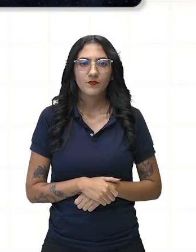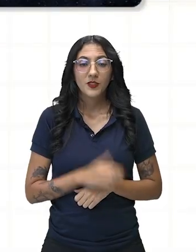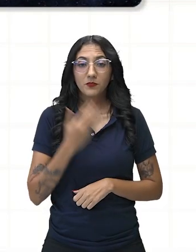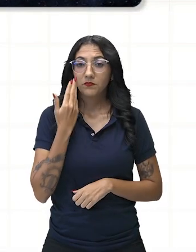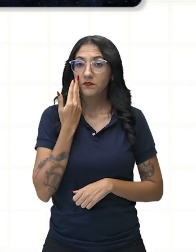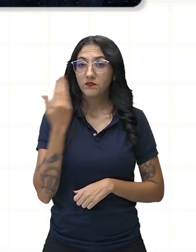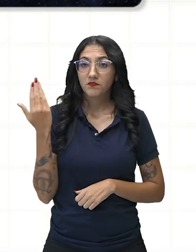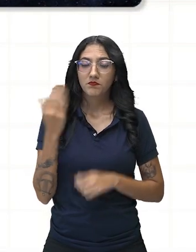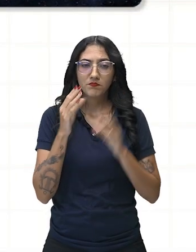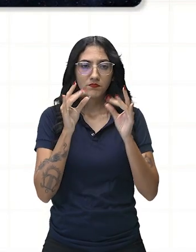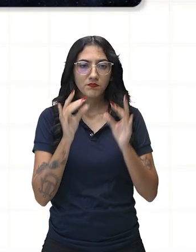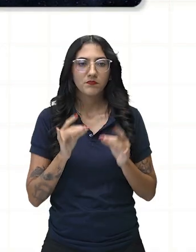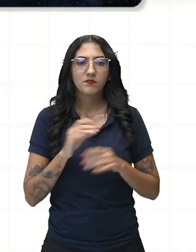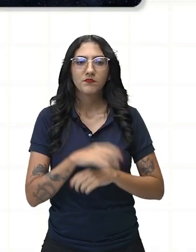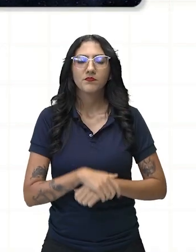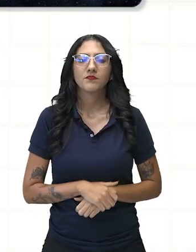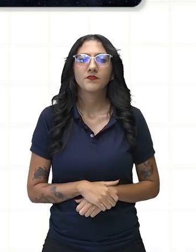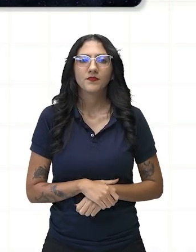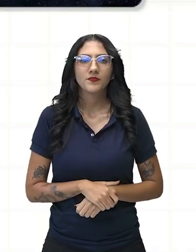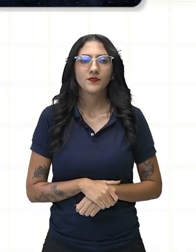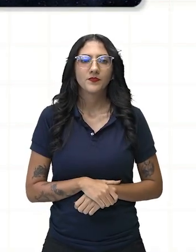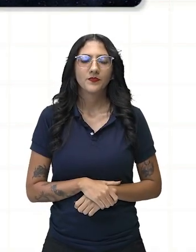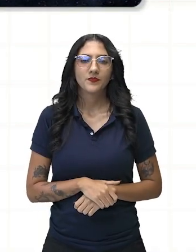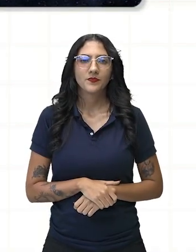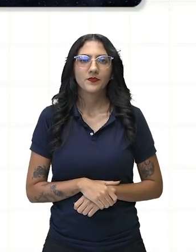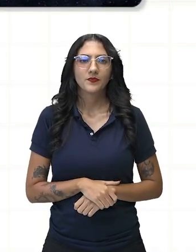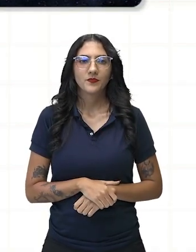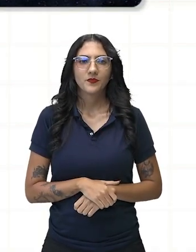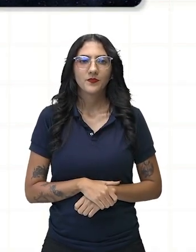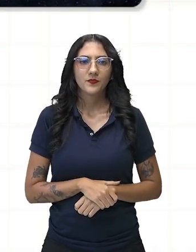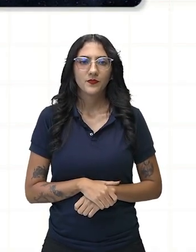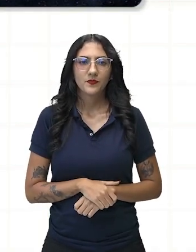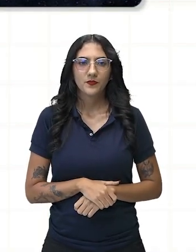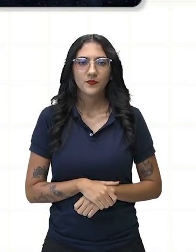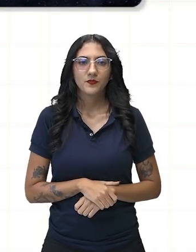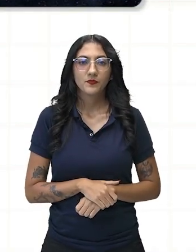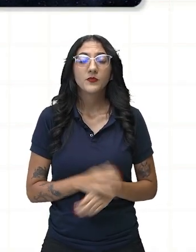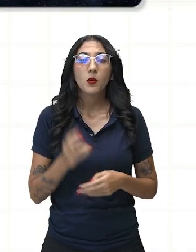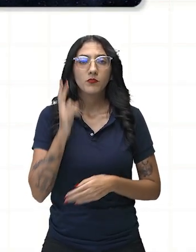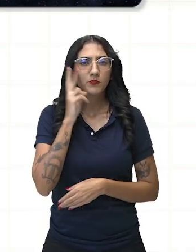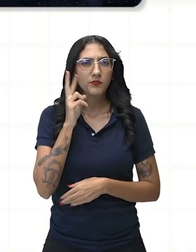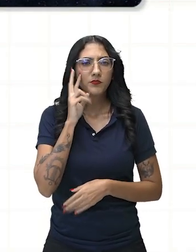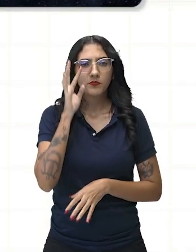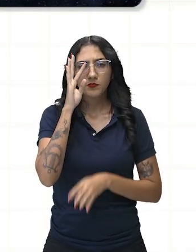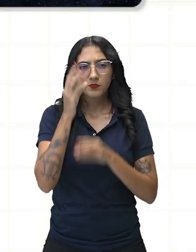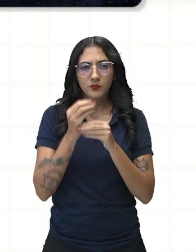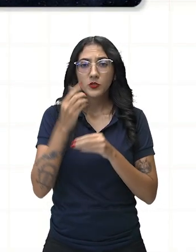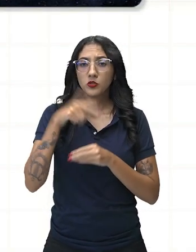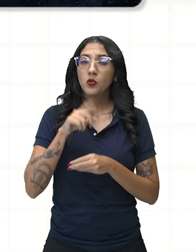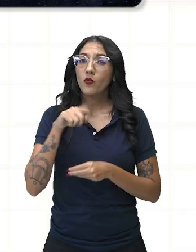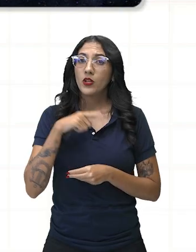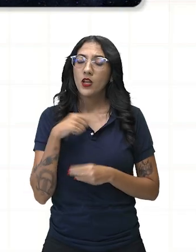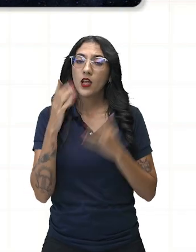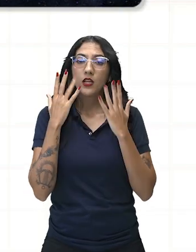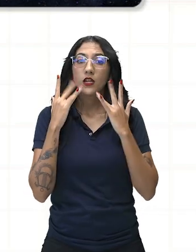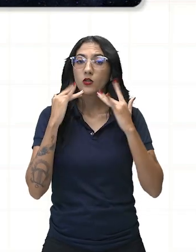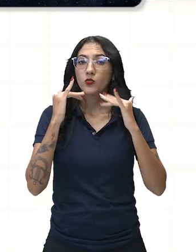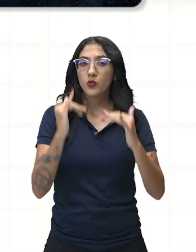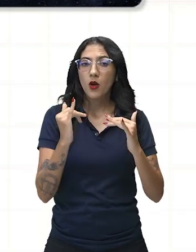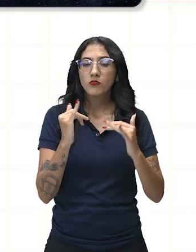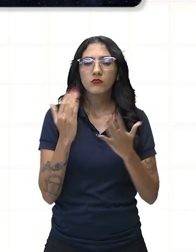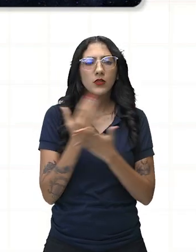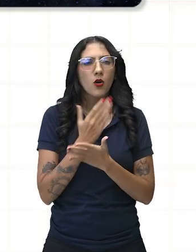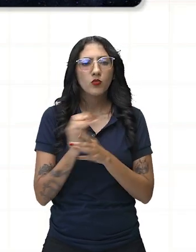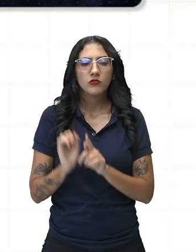todas essas informações. Acompanhe aqui comigo. O efeito estufa, como eu falei para vocês, é um fenômeno natural, ocorre quando